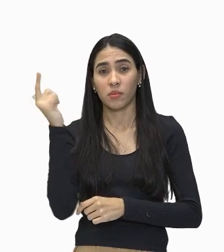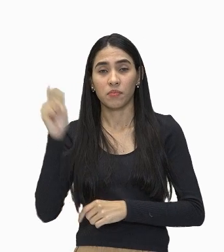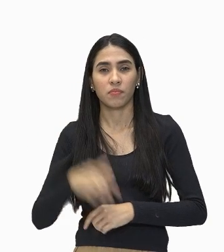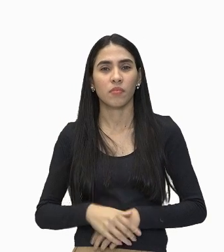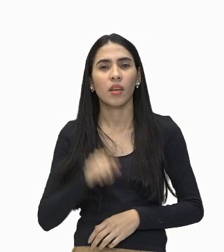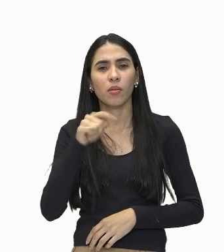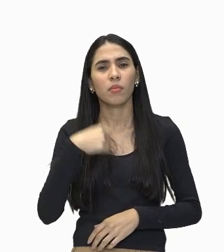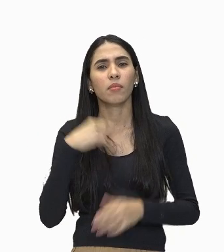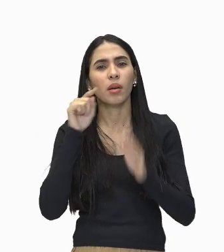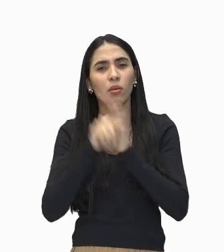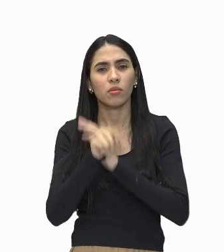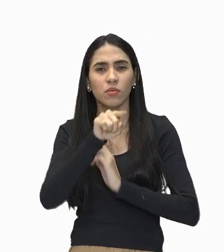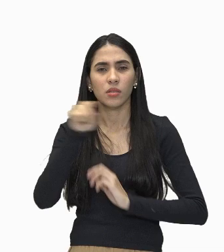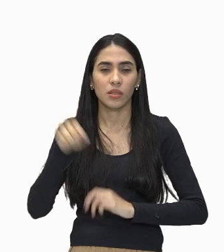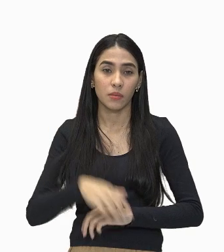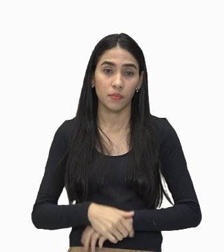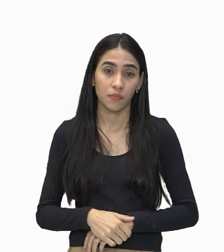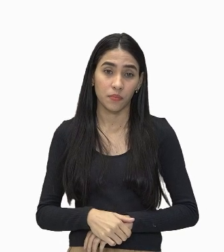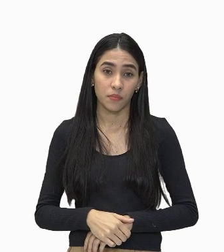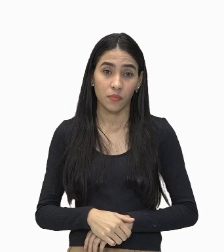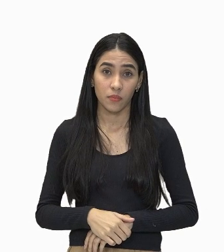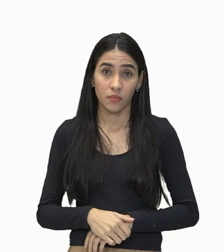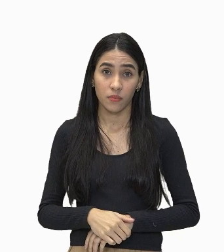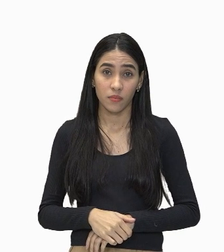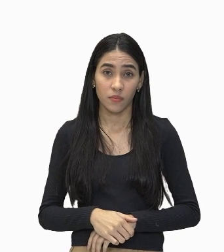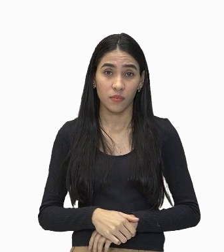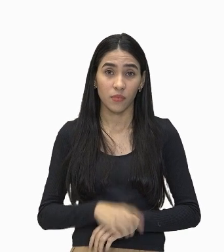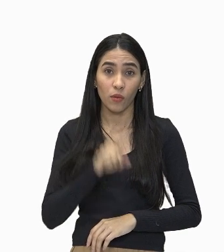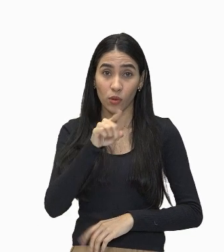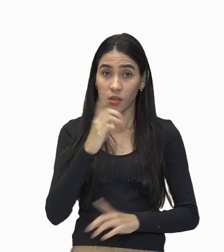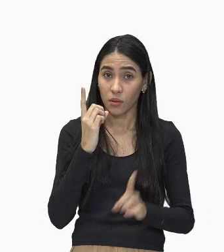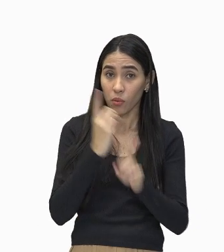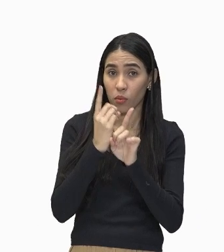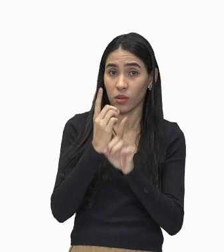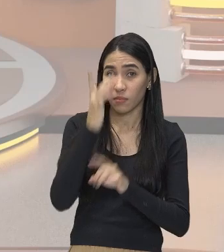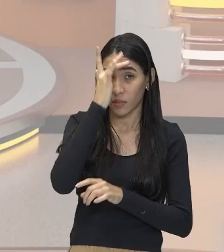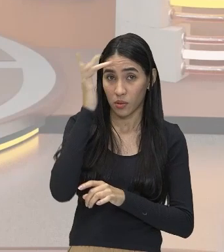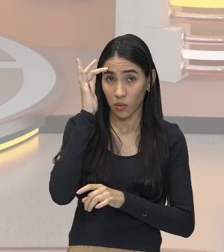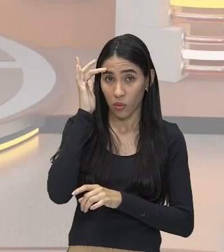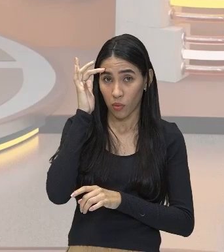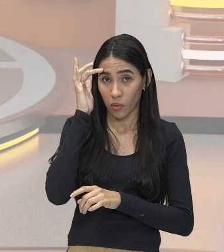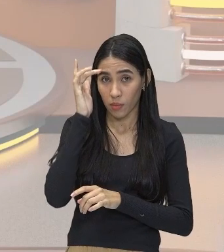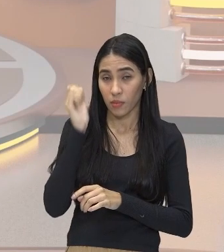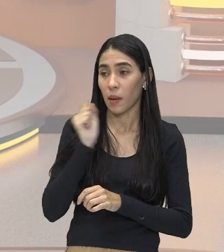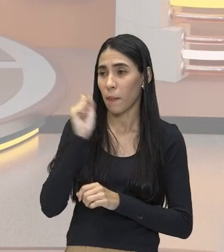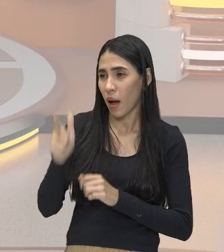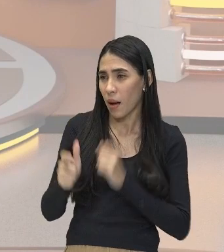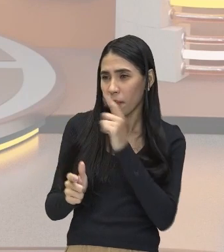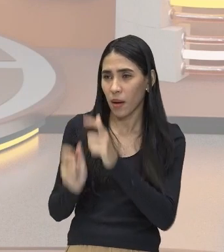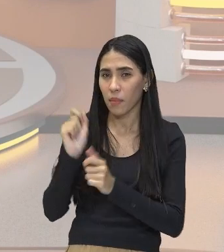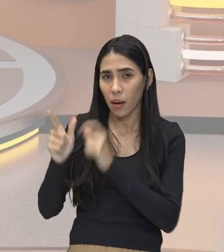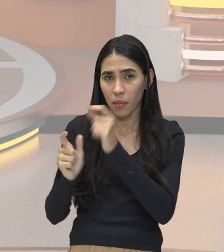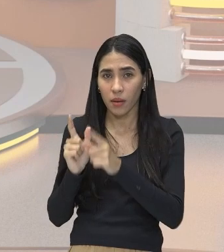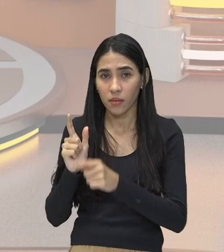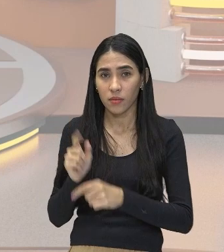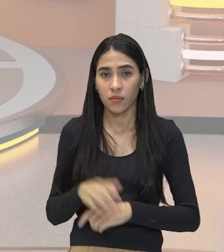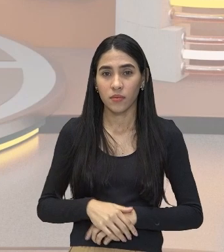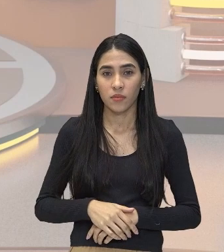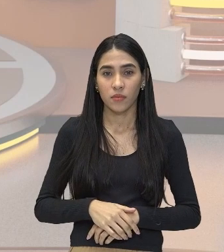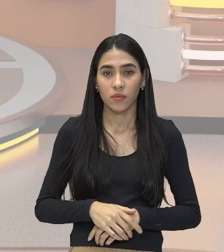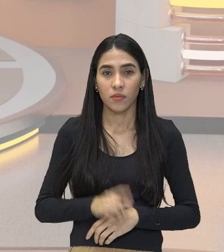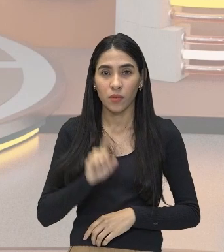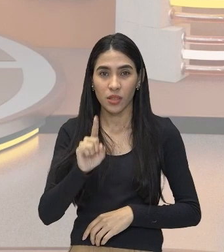para vocês, quando você se encontra com essa pessoa que falaram mal dela, você já vai para lá